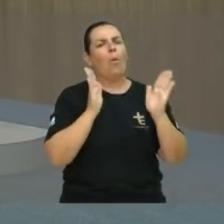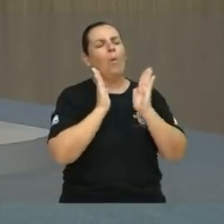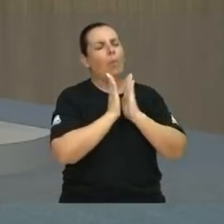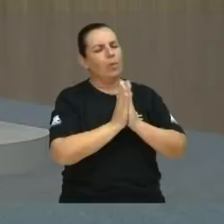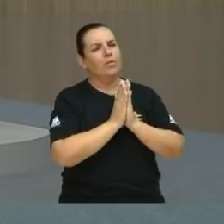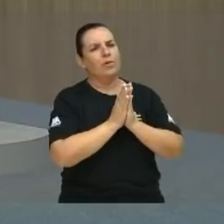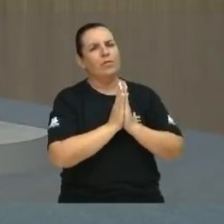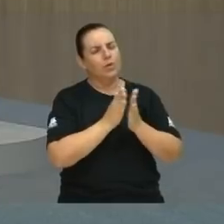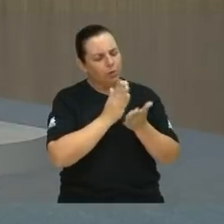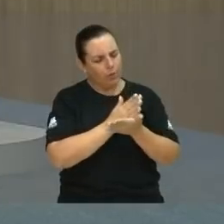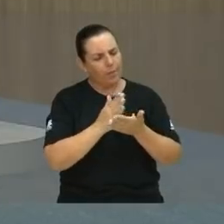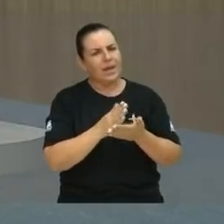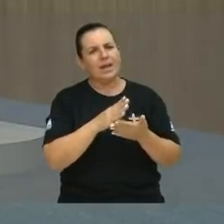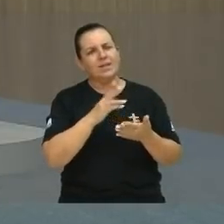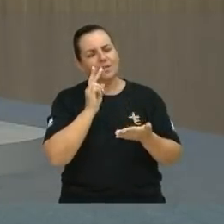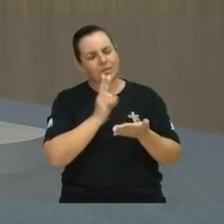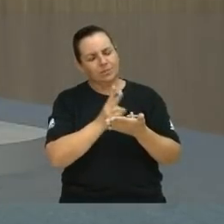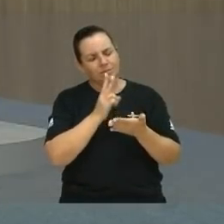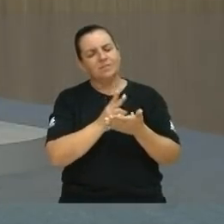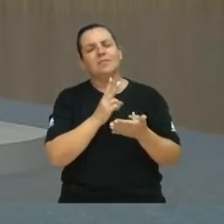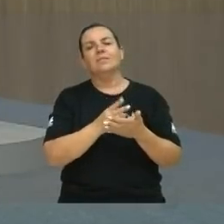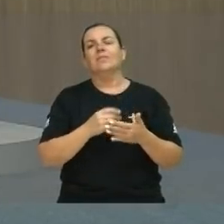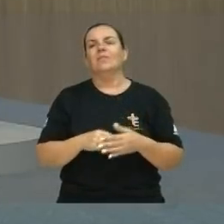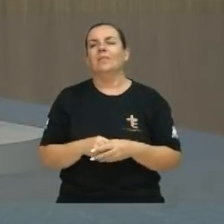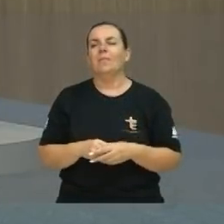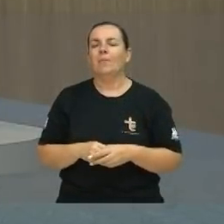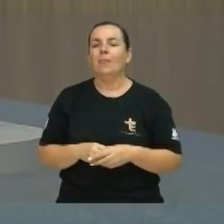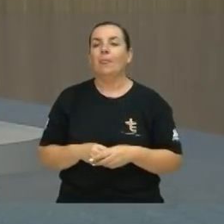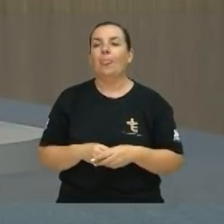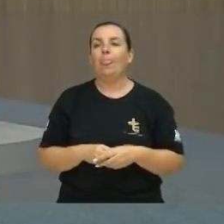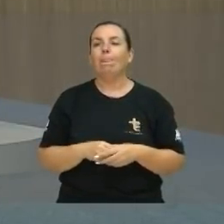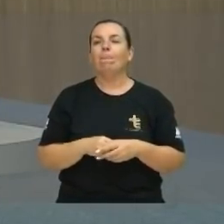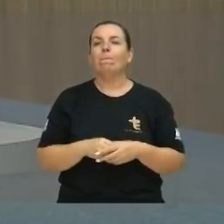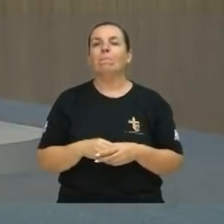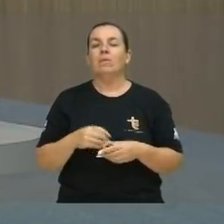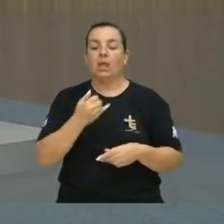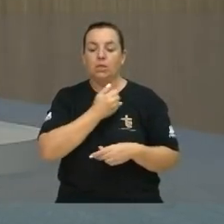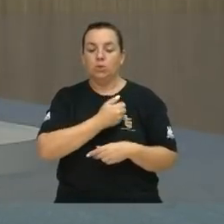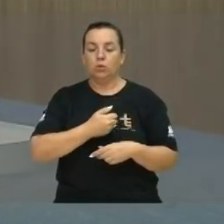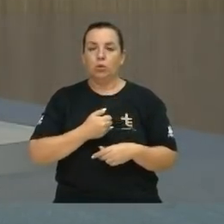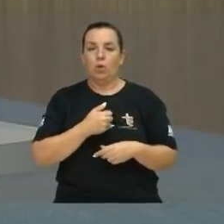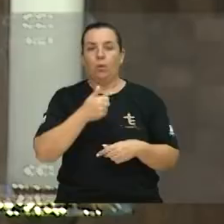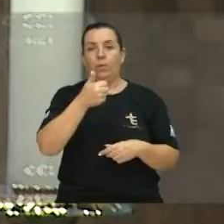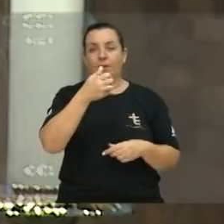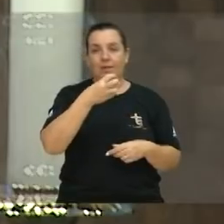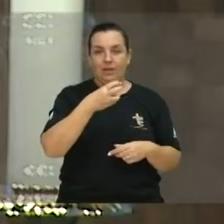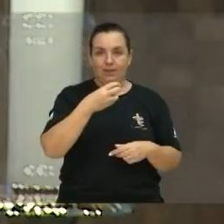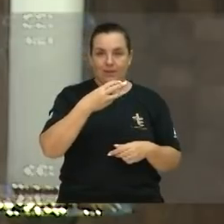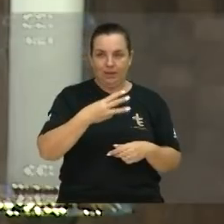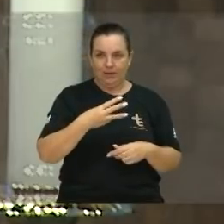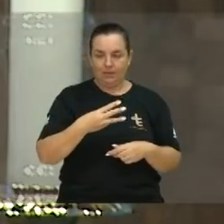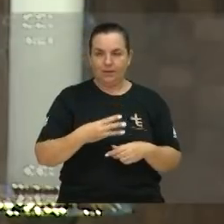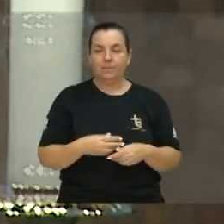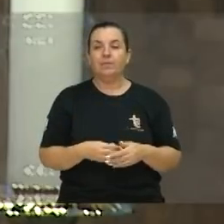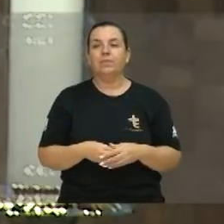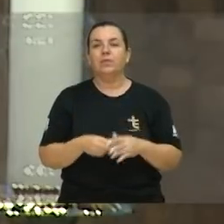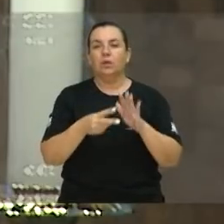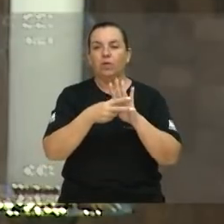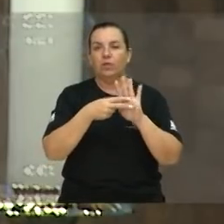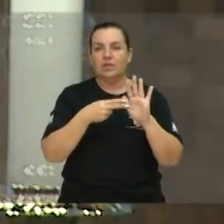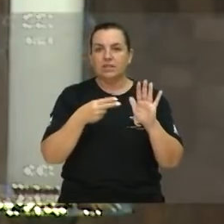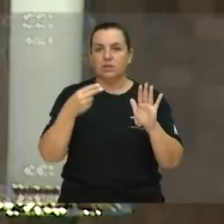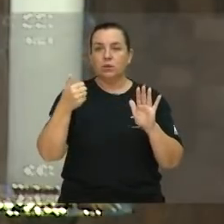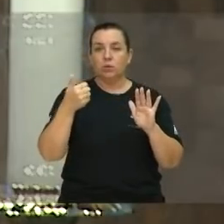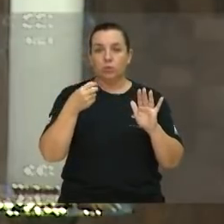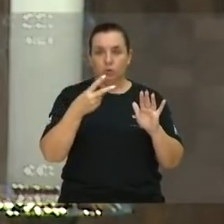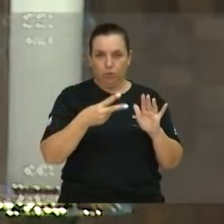menina não comece vamos ao trabalho por favor joão 13 joão 13 versículo